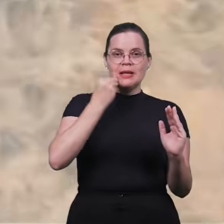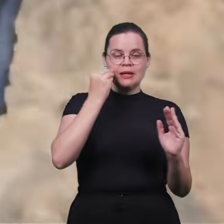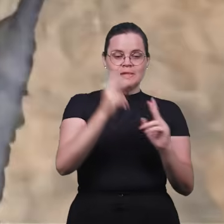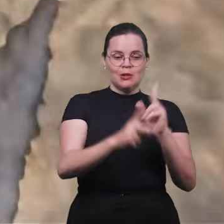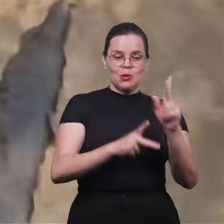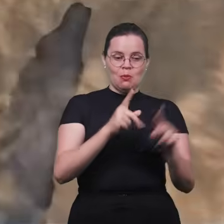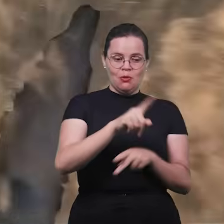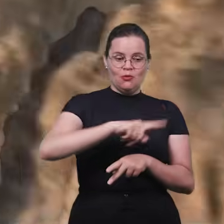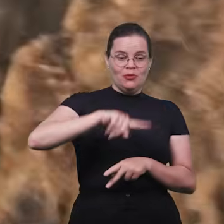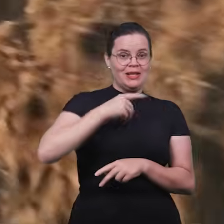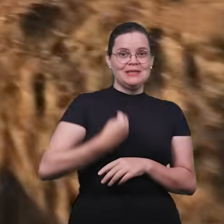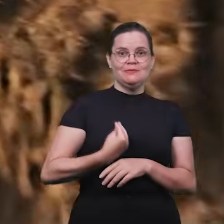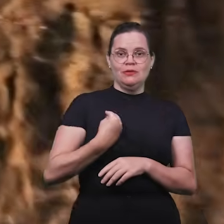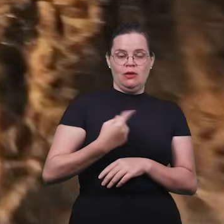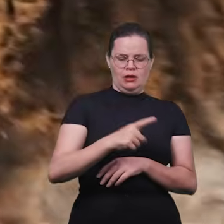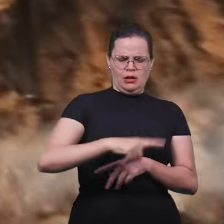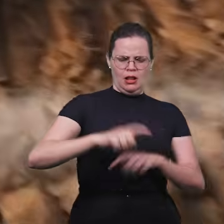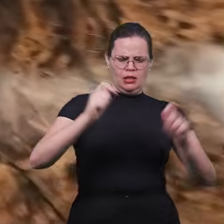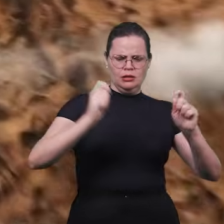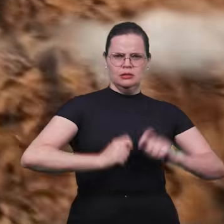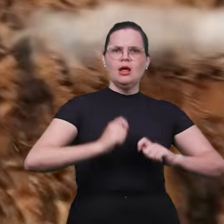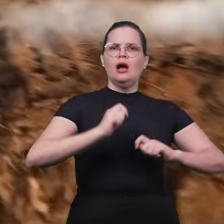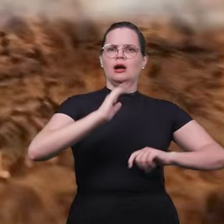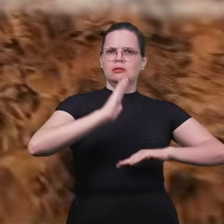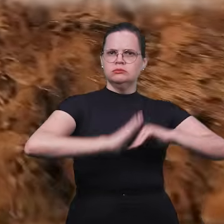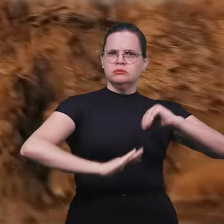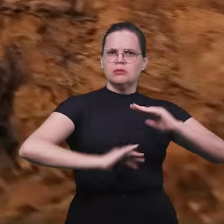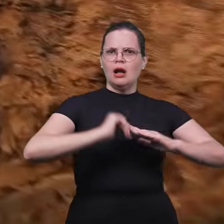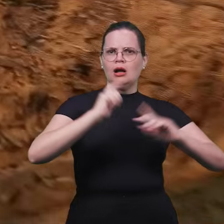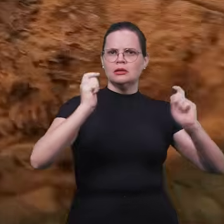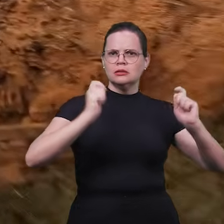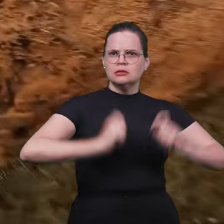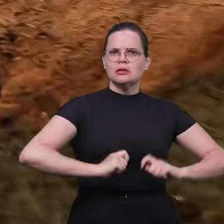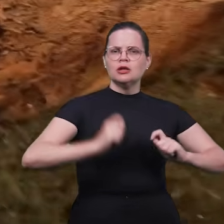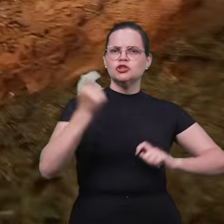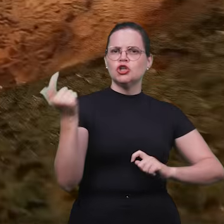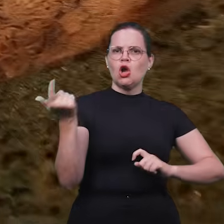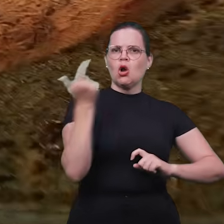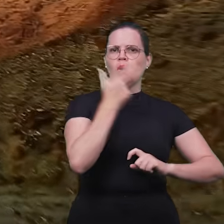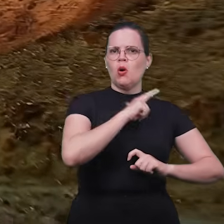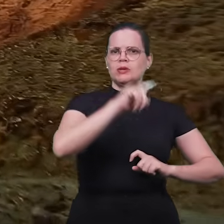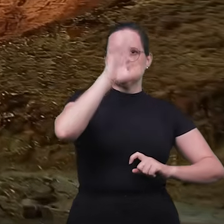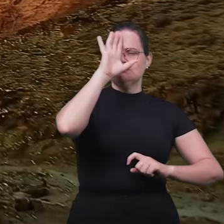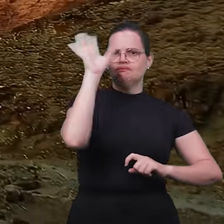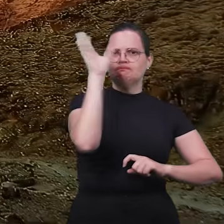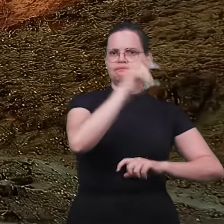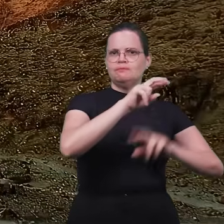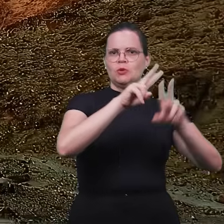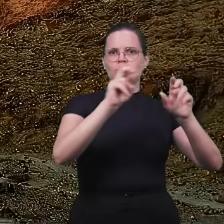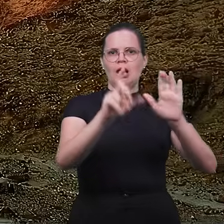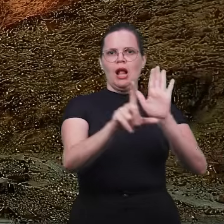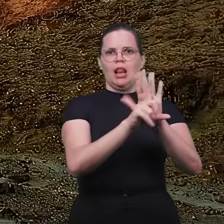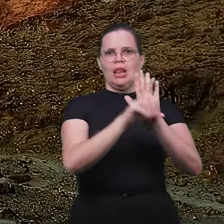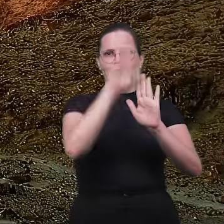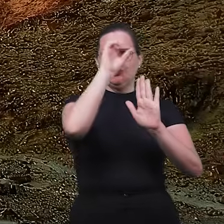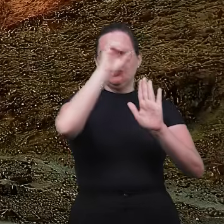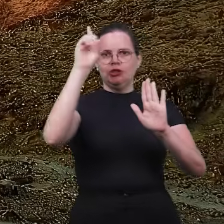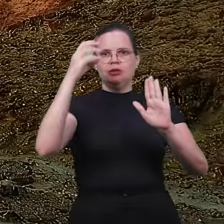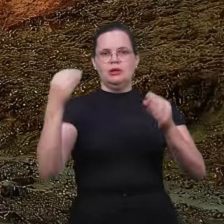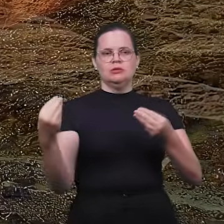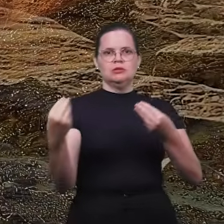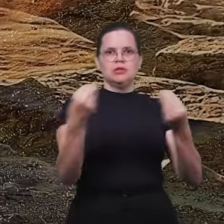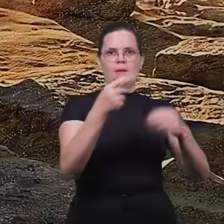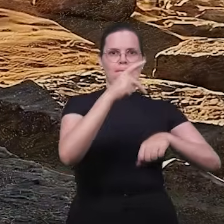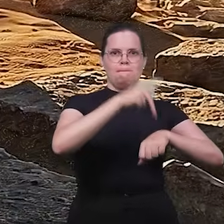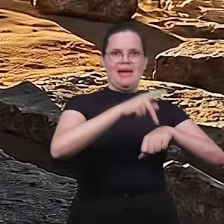naturalmente capacitaram esse povo a receber de Deus a lei de Deus. E isso por meio daquelas